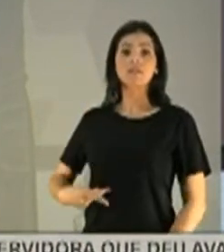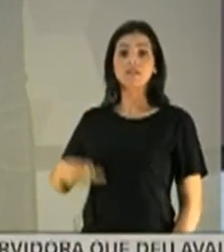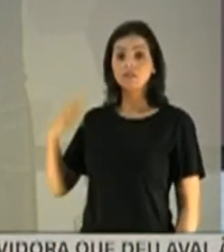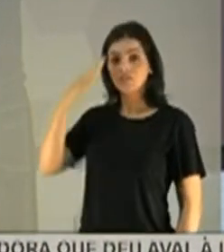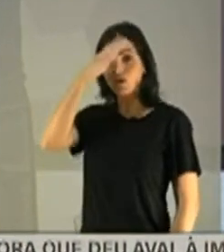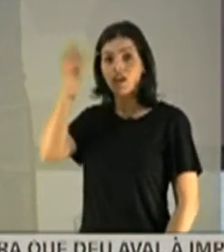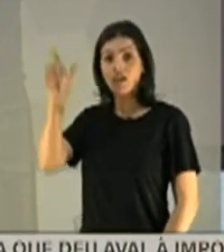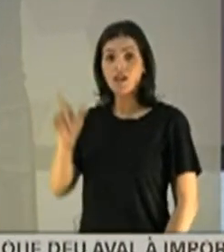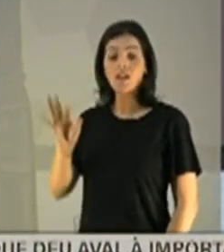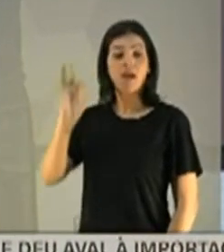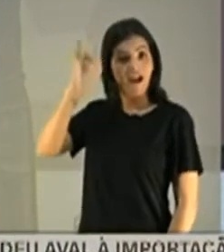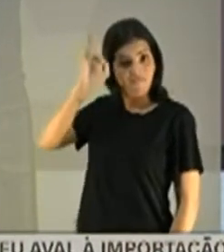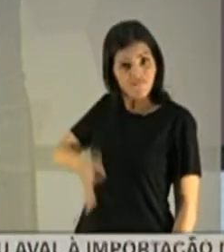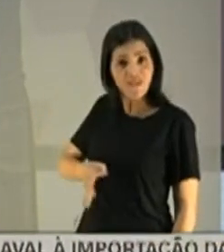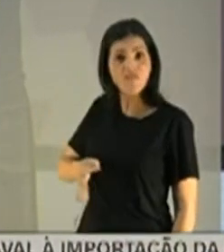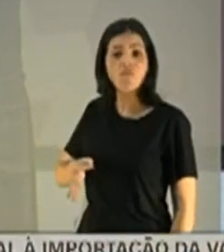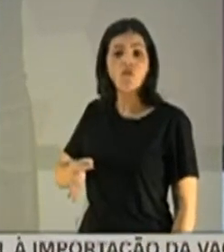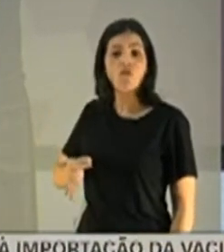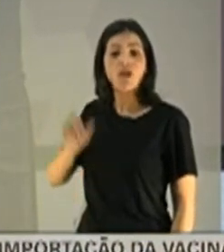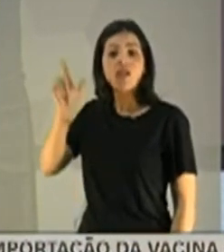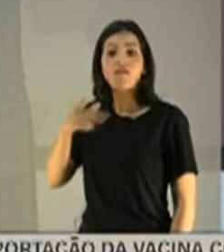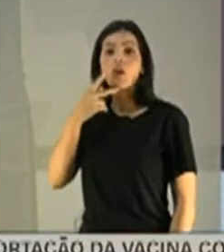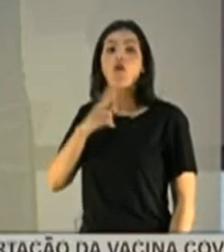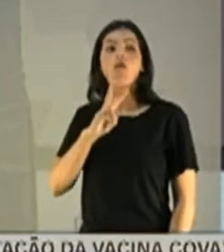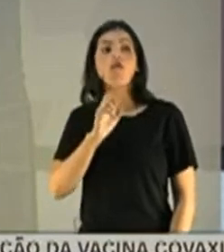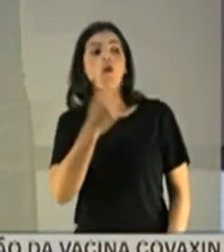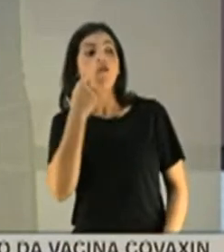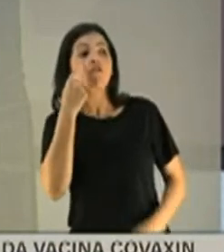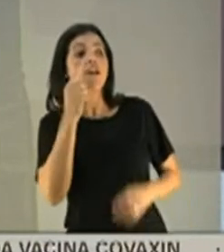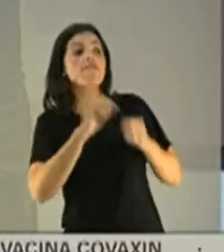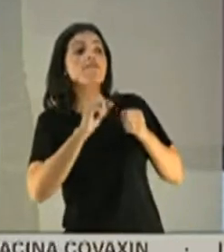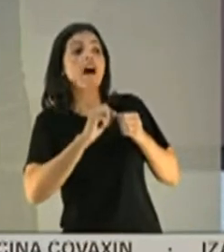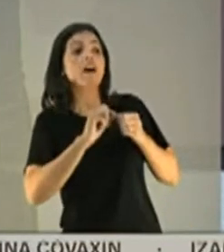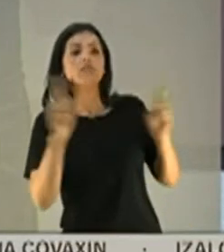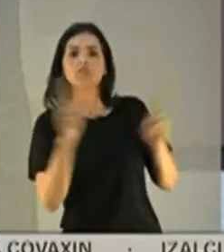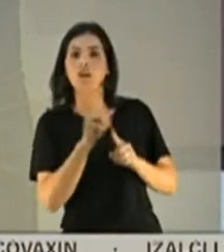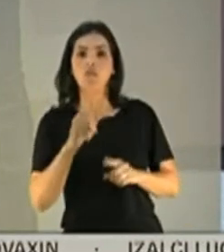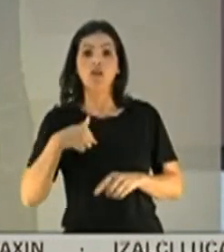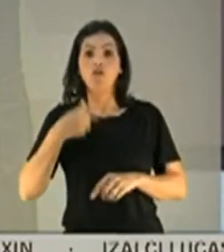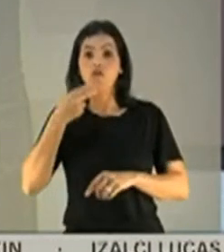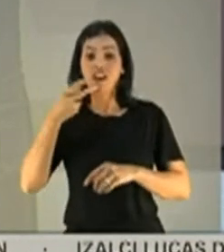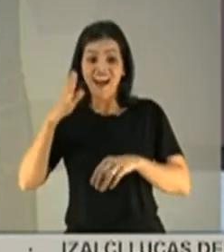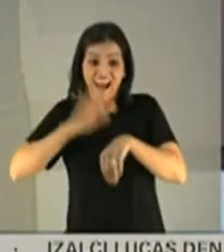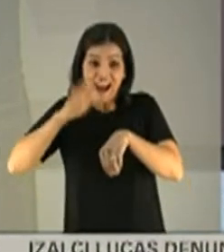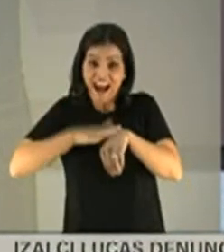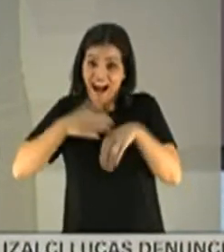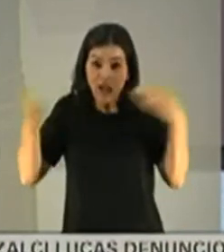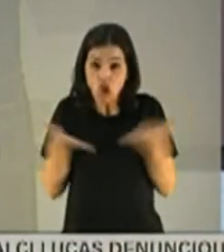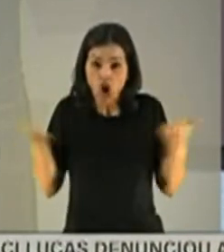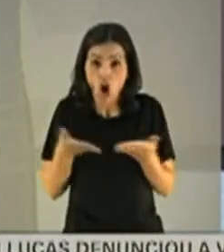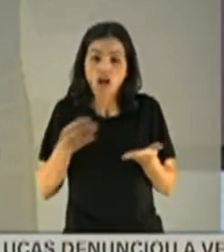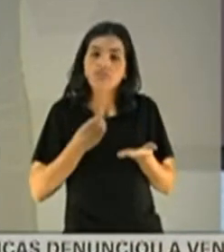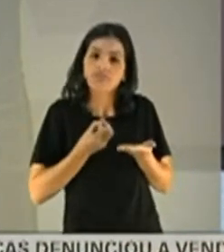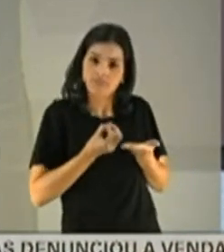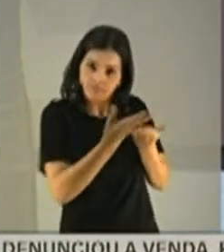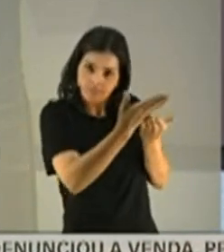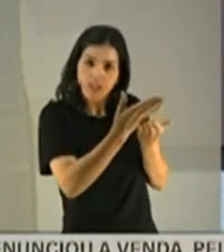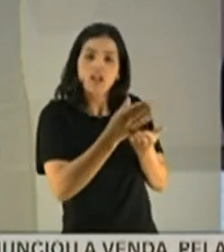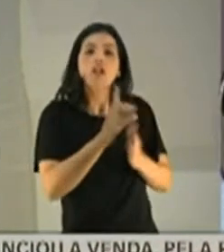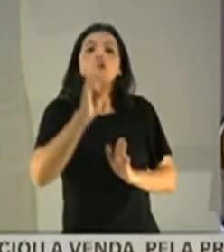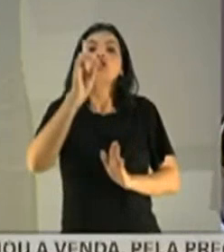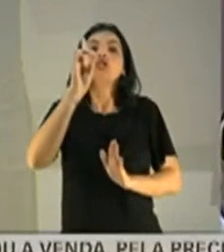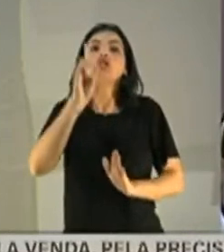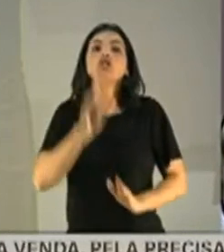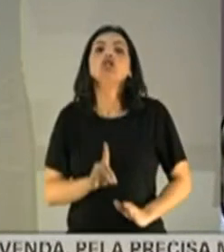afirmou. Ele não falou para mim, vou ver o que eu faço. Estou encaminhando agora para o diretor-geral da